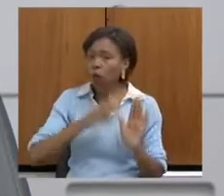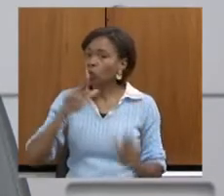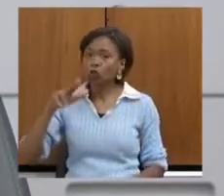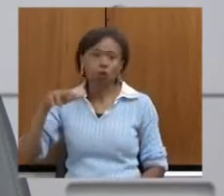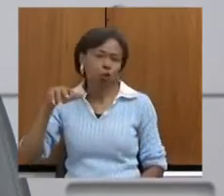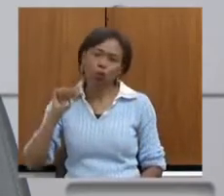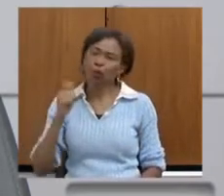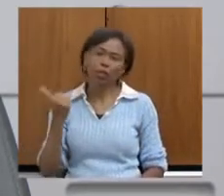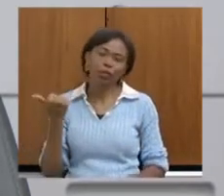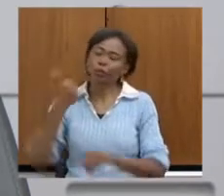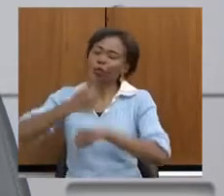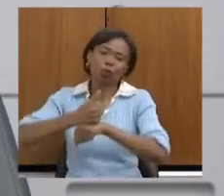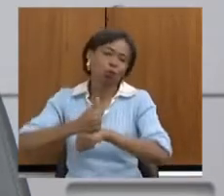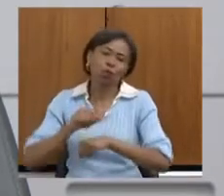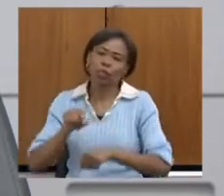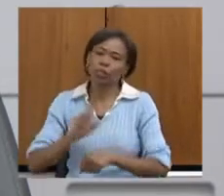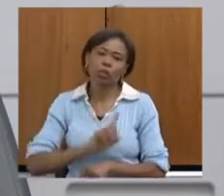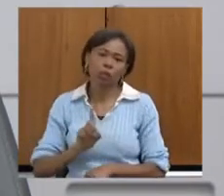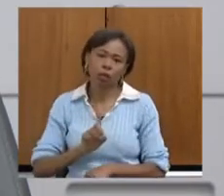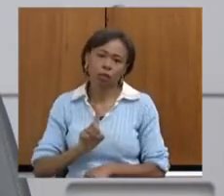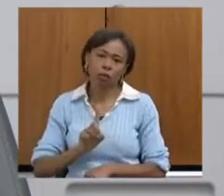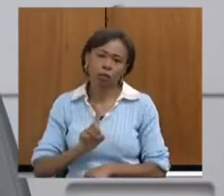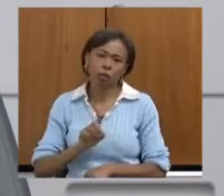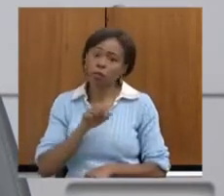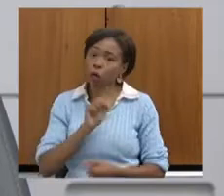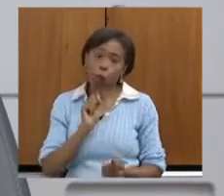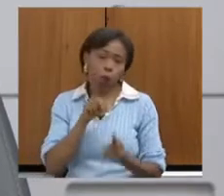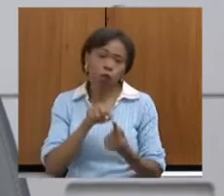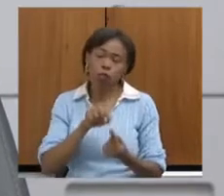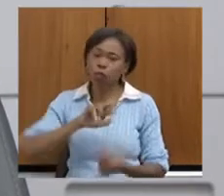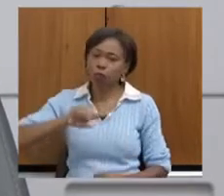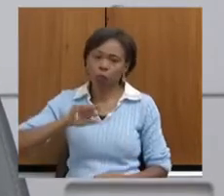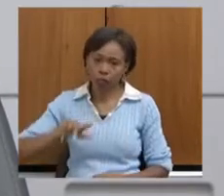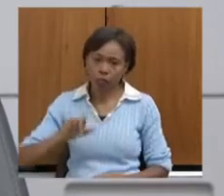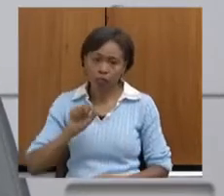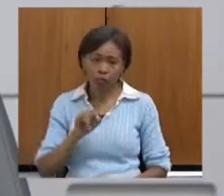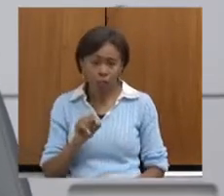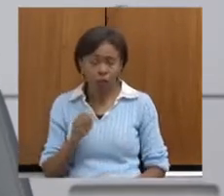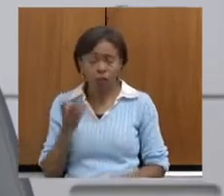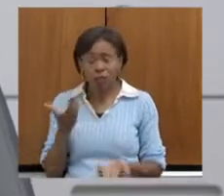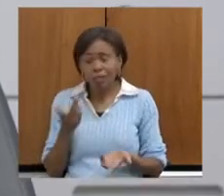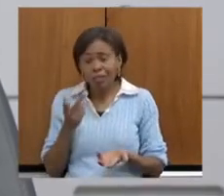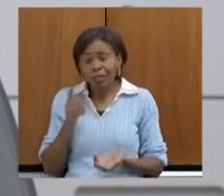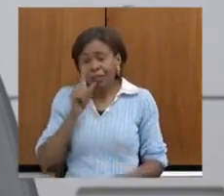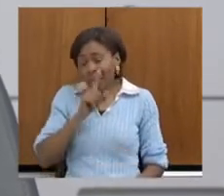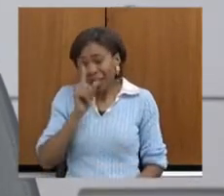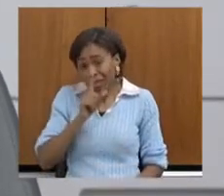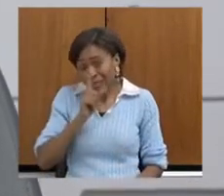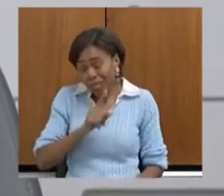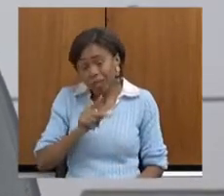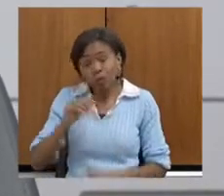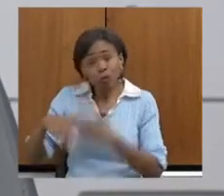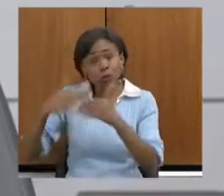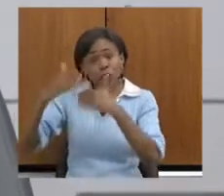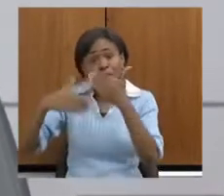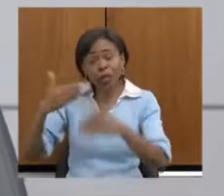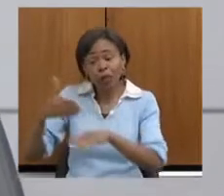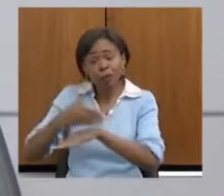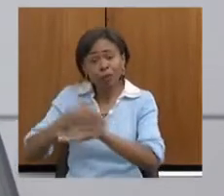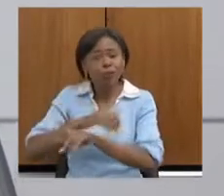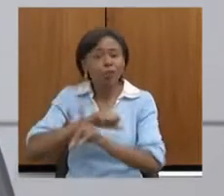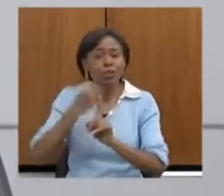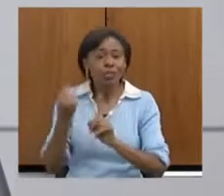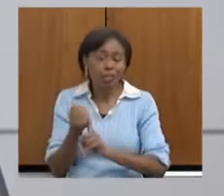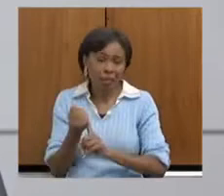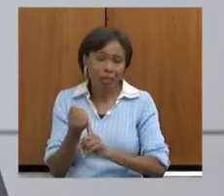ocupar tal lacuna e não é para isso que serve a instituição se falharmos o intuito de promover a efetiva participação social no processo